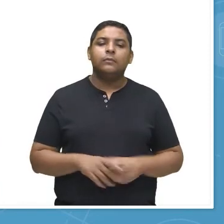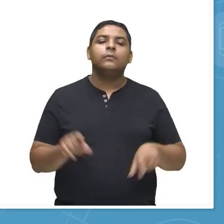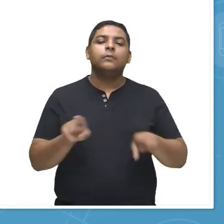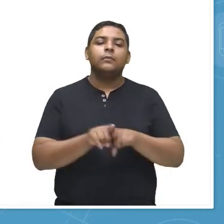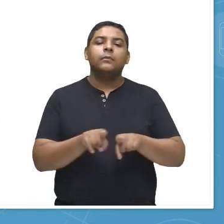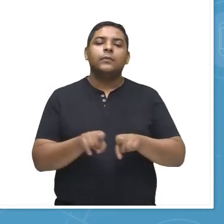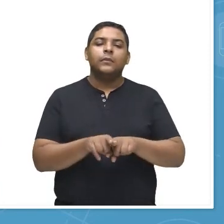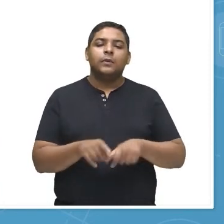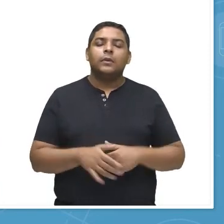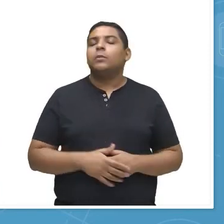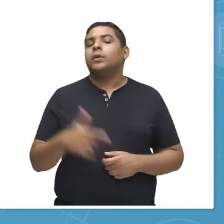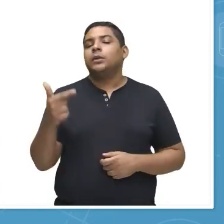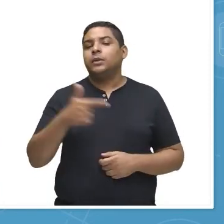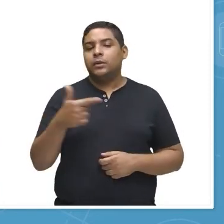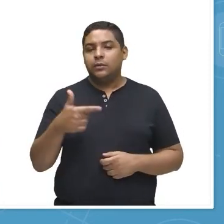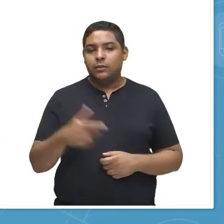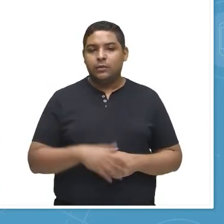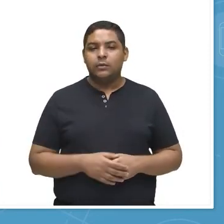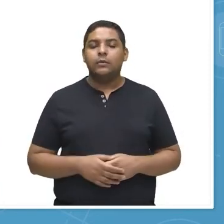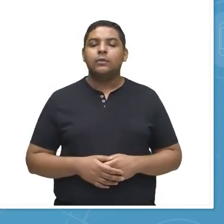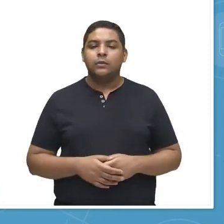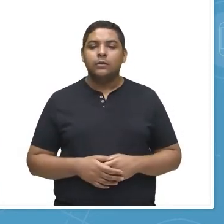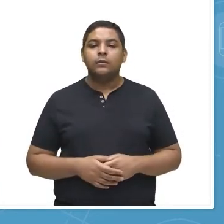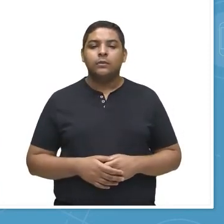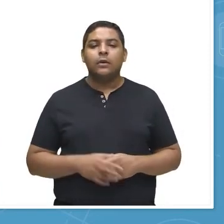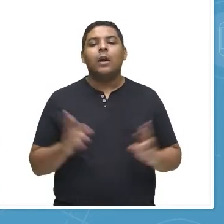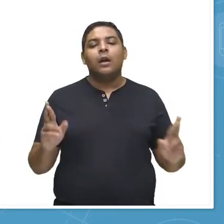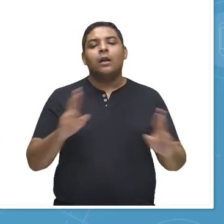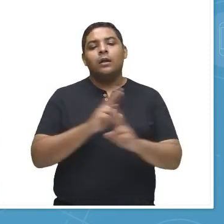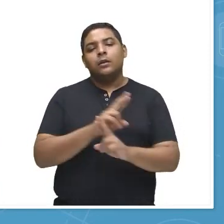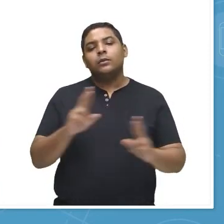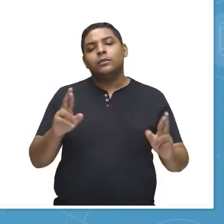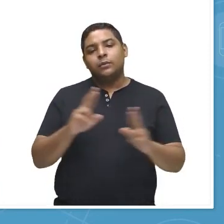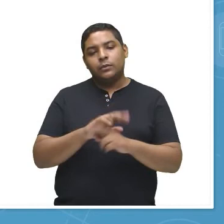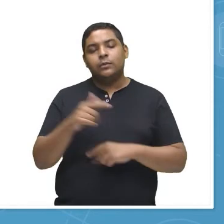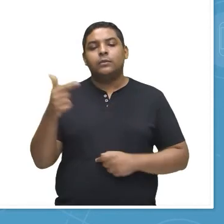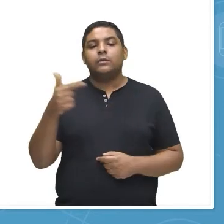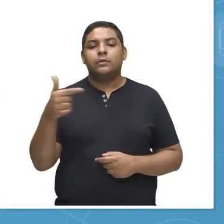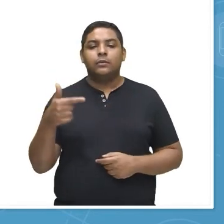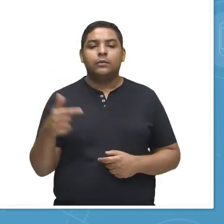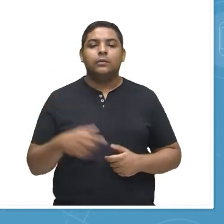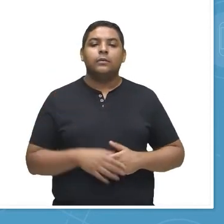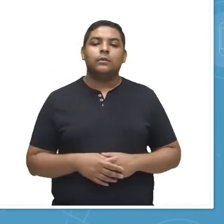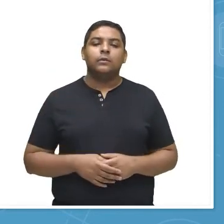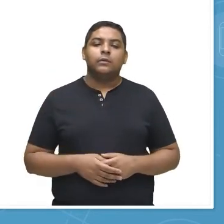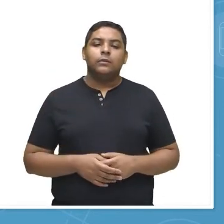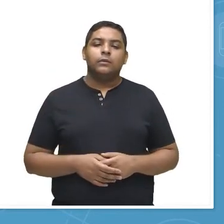já respondeu a segunda questão, né? Relacionou aí a segunda questão.